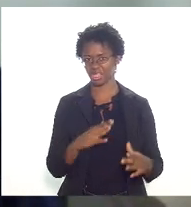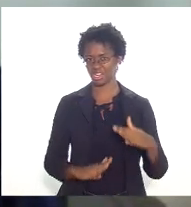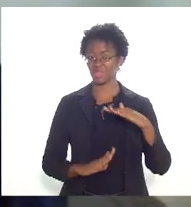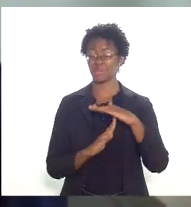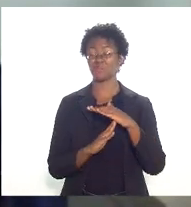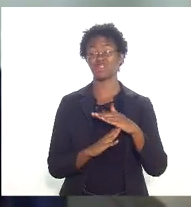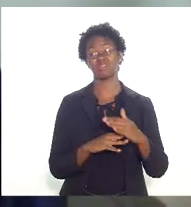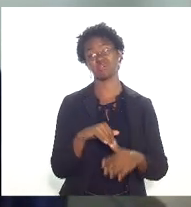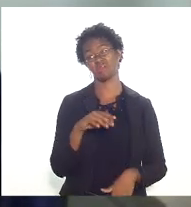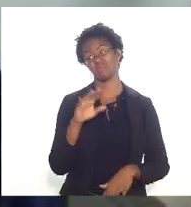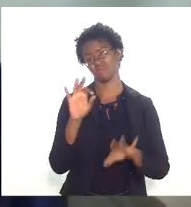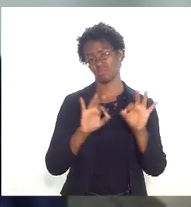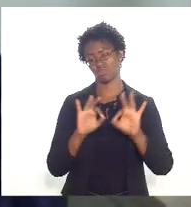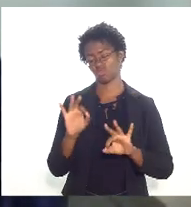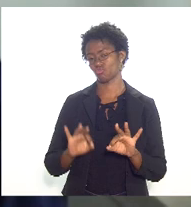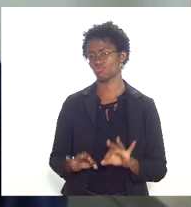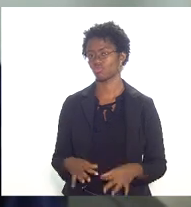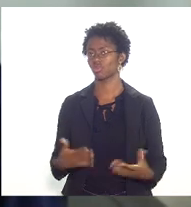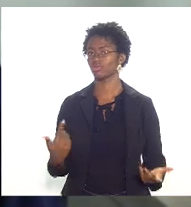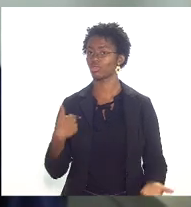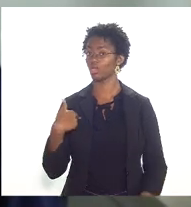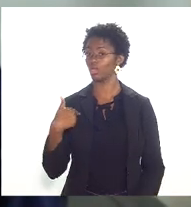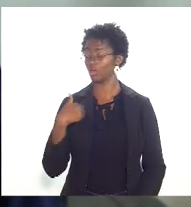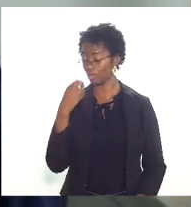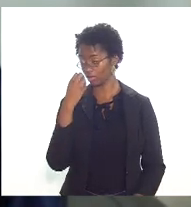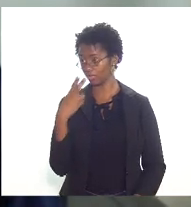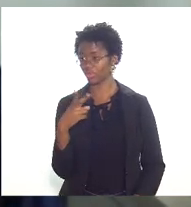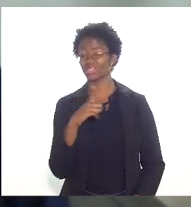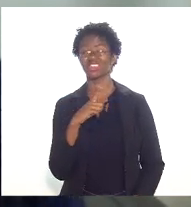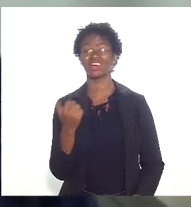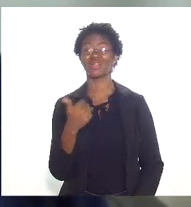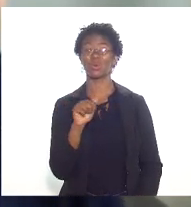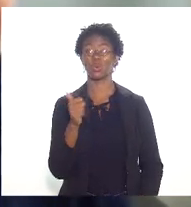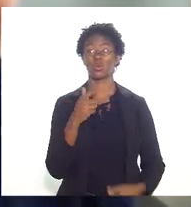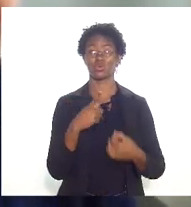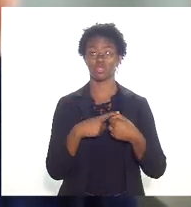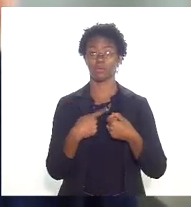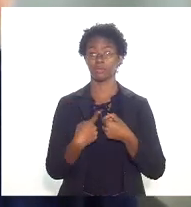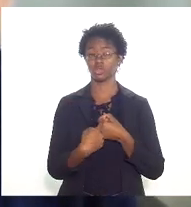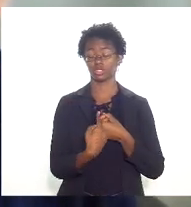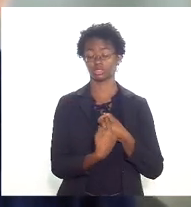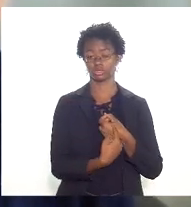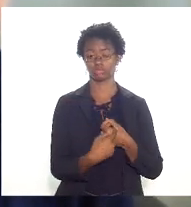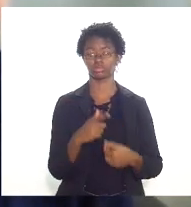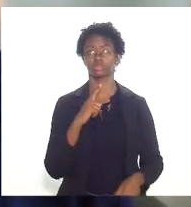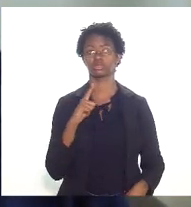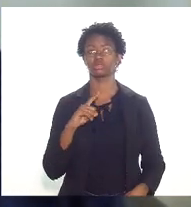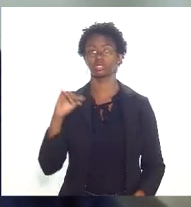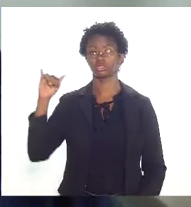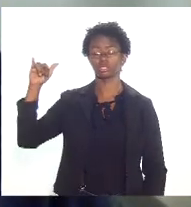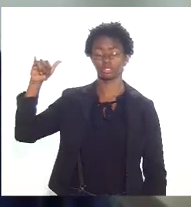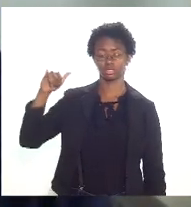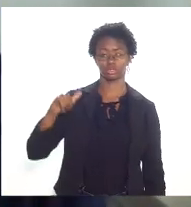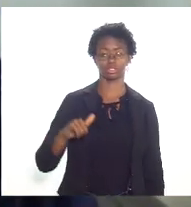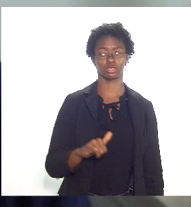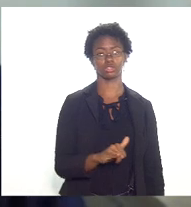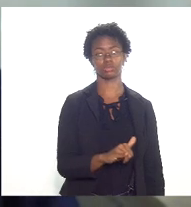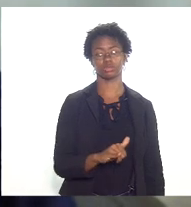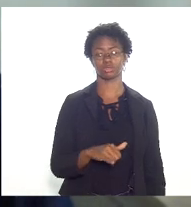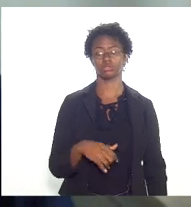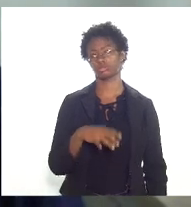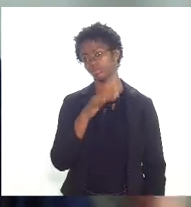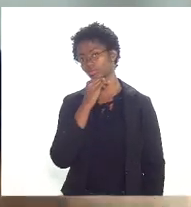Google seu presente mas temos 11 municípios que têm aeroportos é